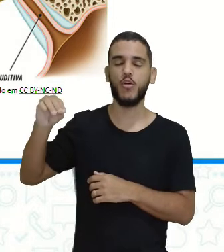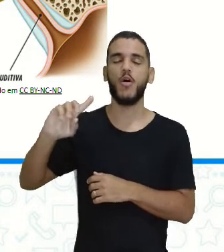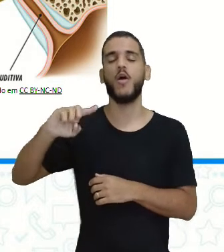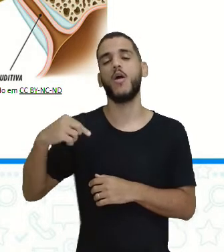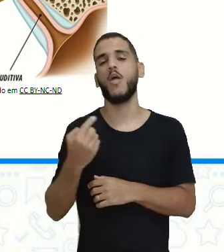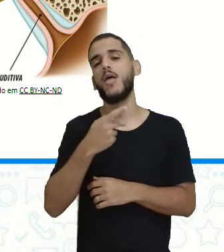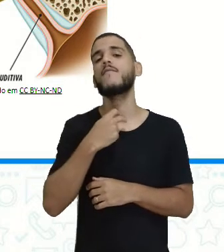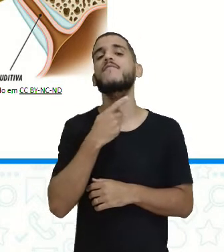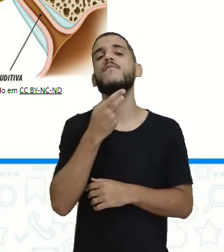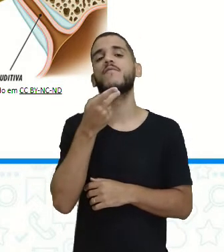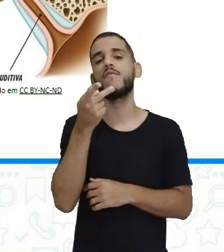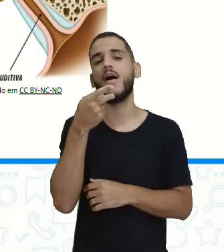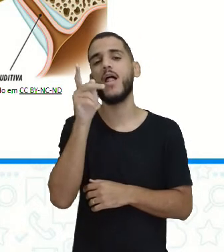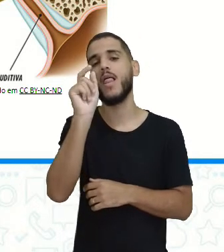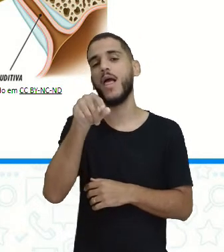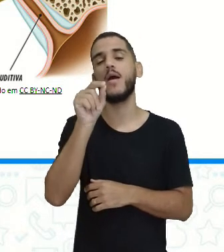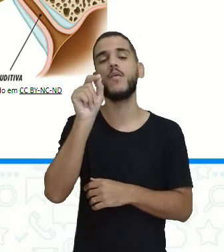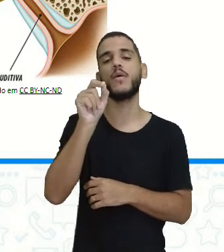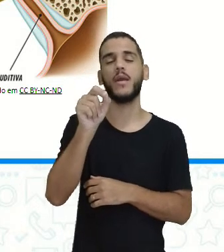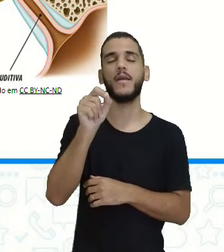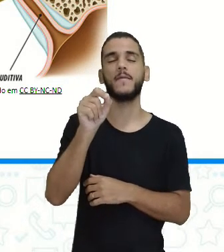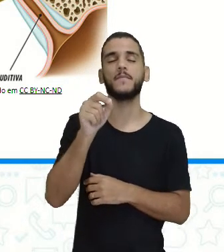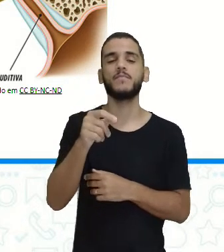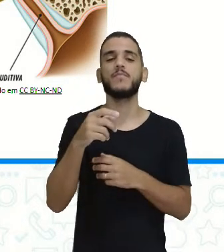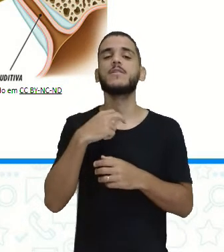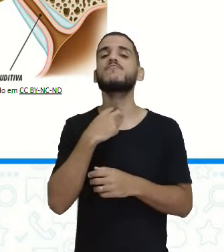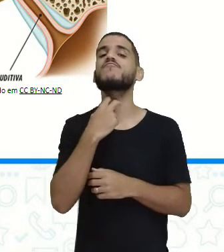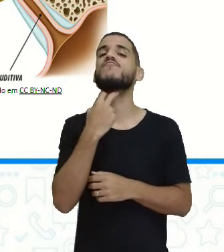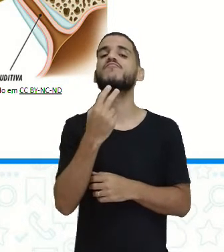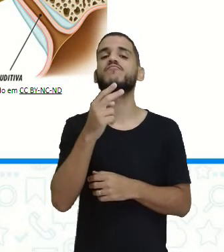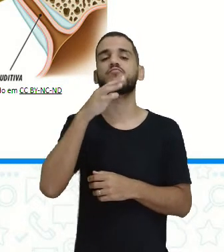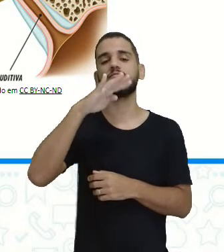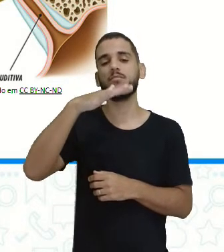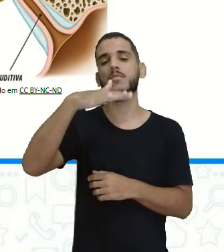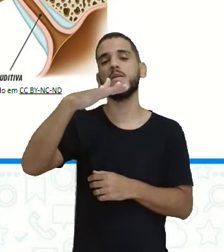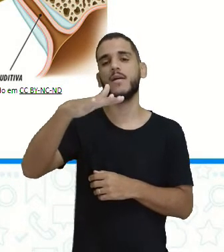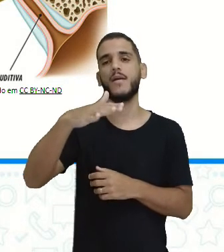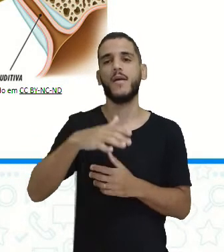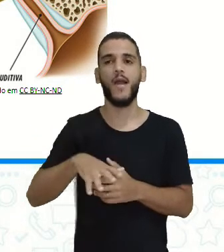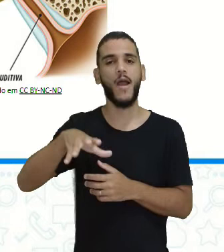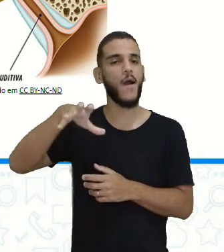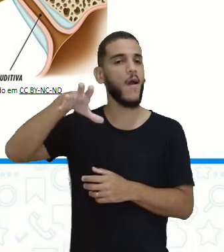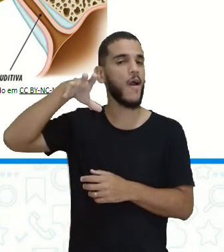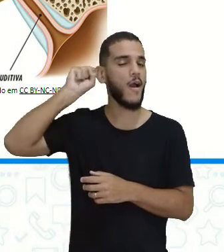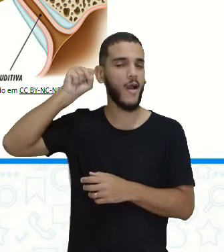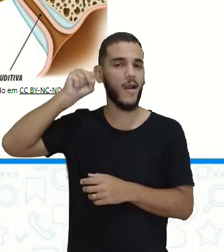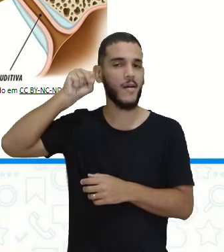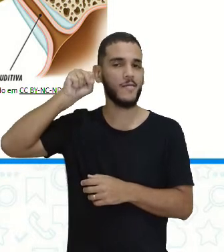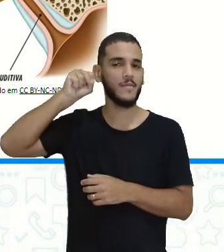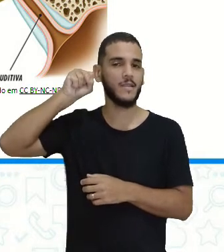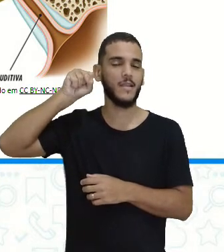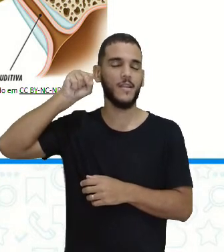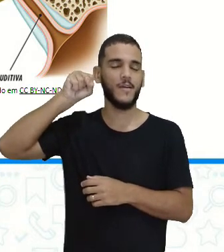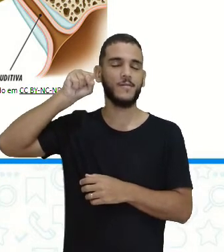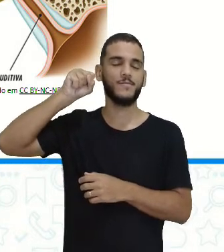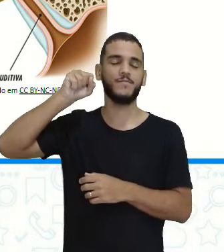fala é uma própria vibração. Então, elas são captadas quase que não sai, pela orelha.